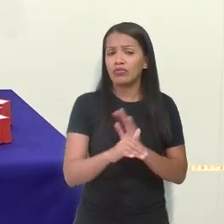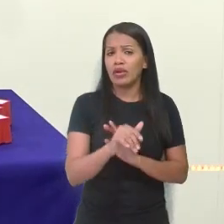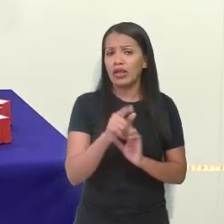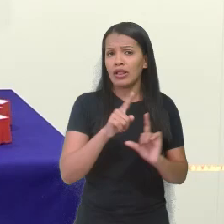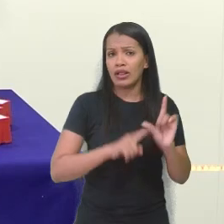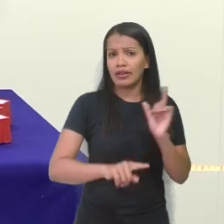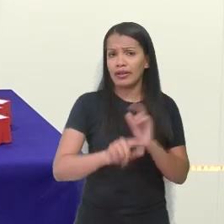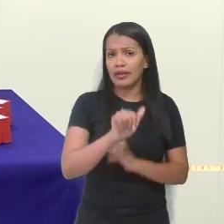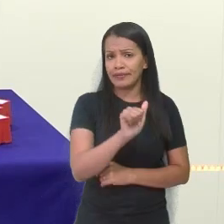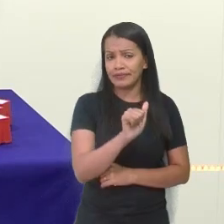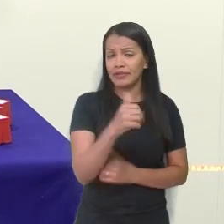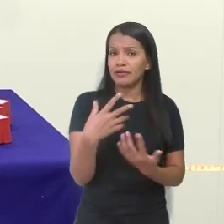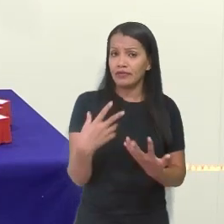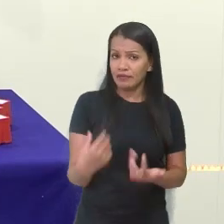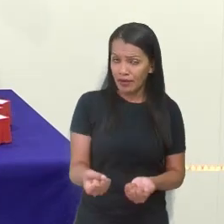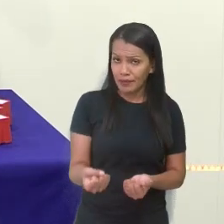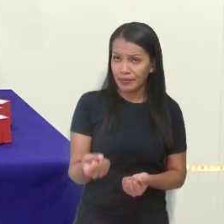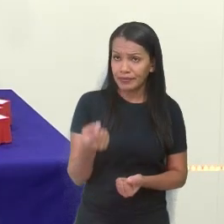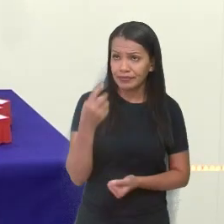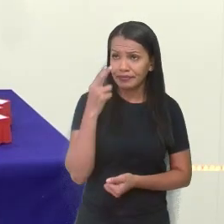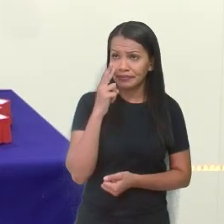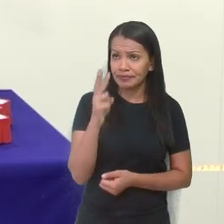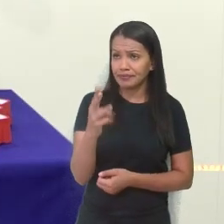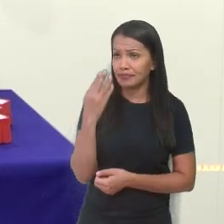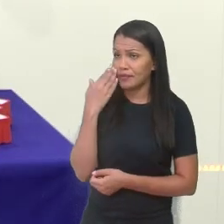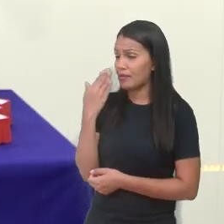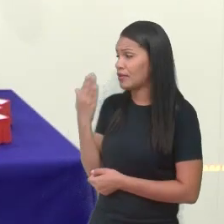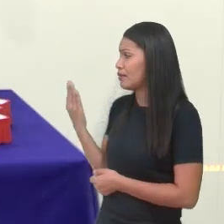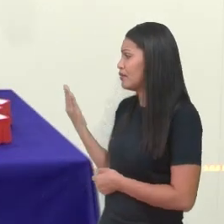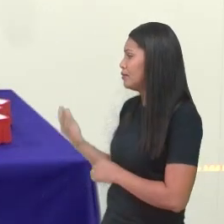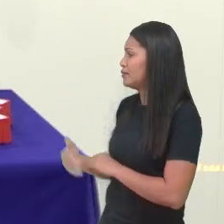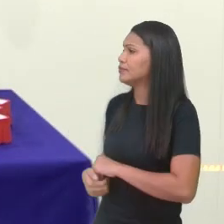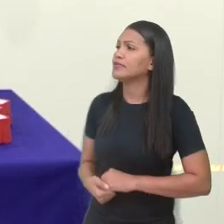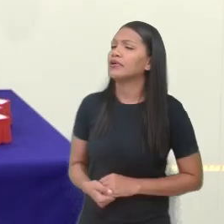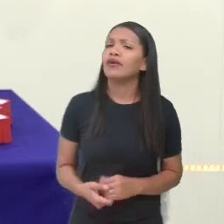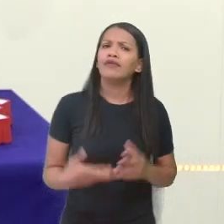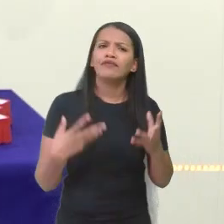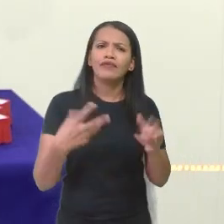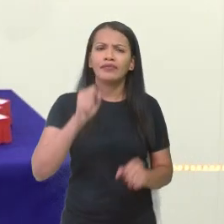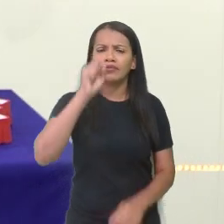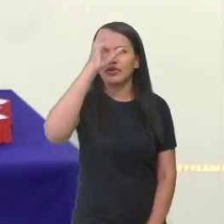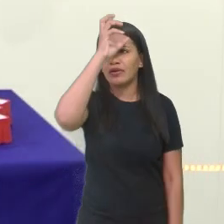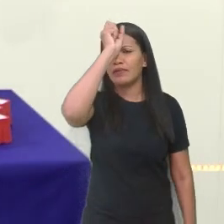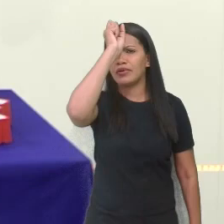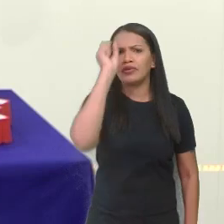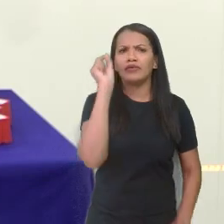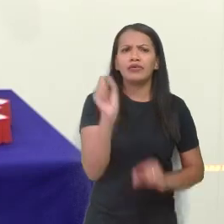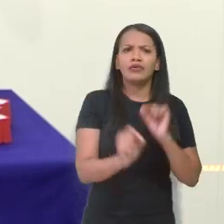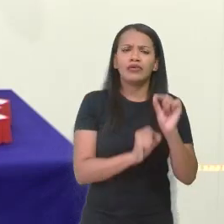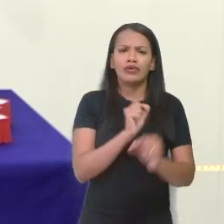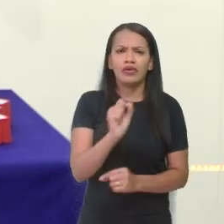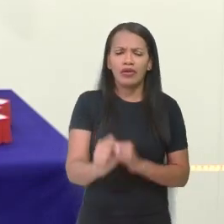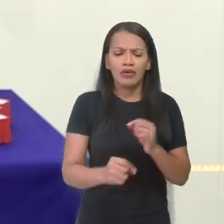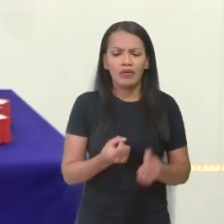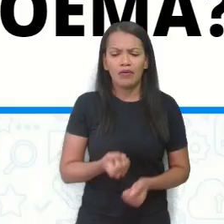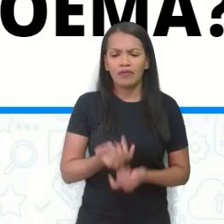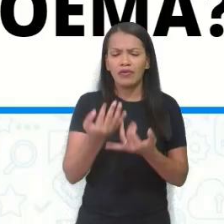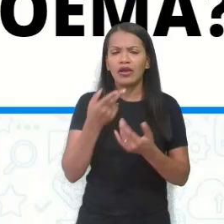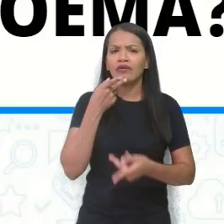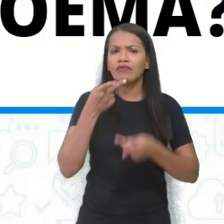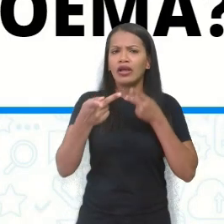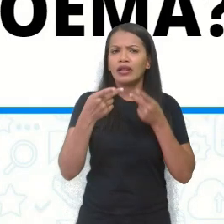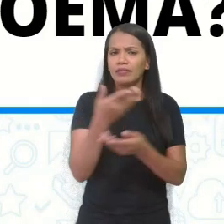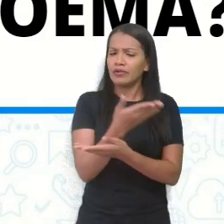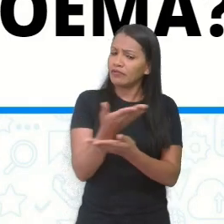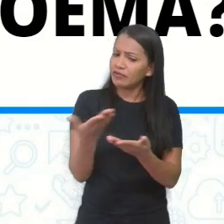que interessa. Olha só. Vamos aprender um pouquinho mais sobre o poema. Como eu falei para vocês,